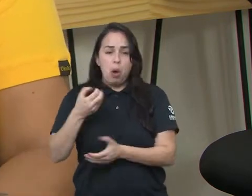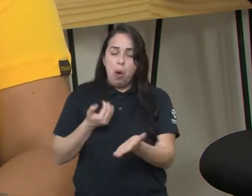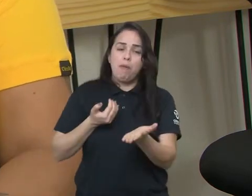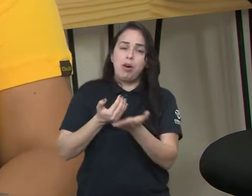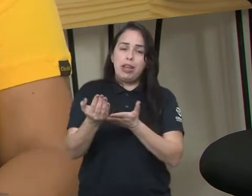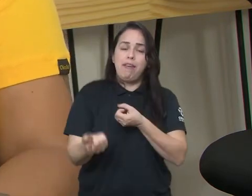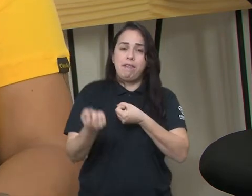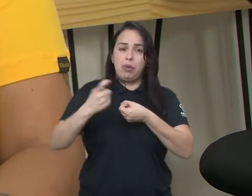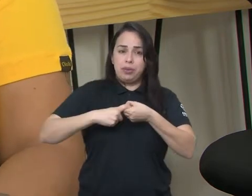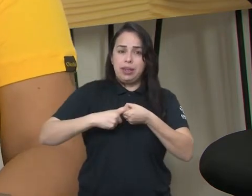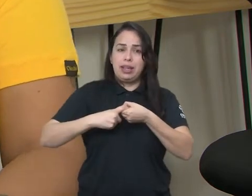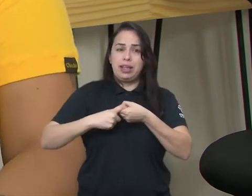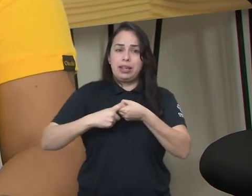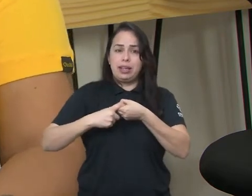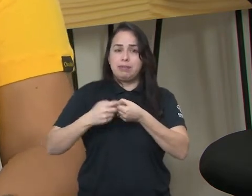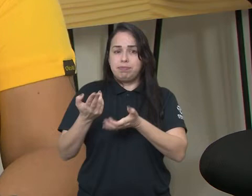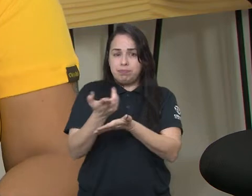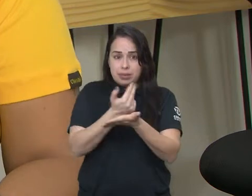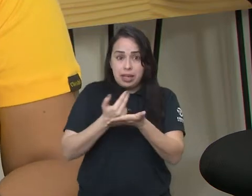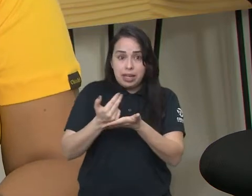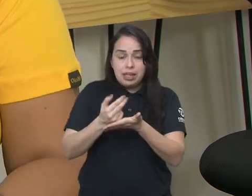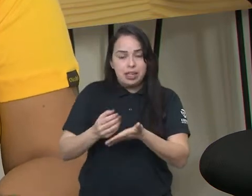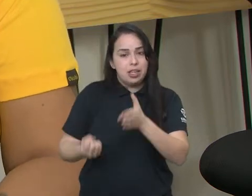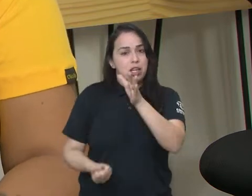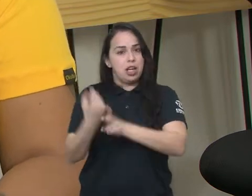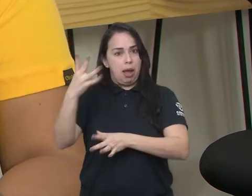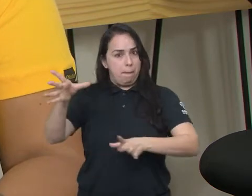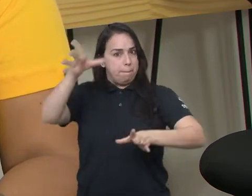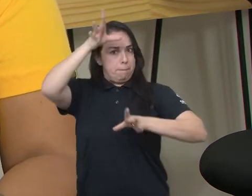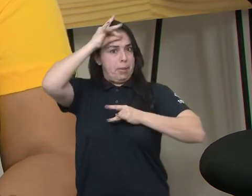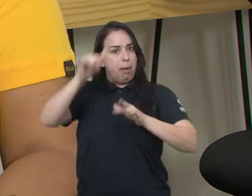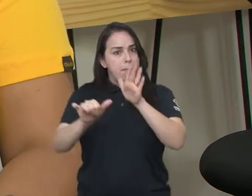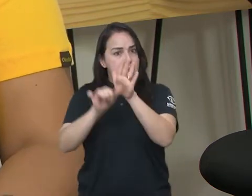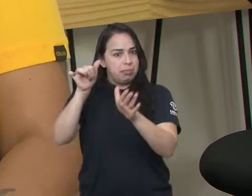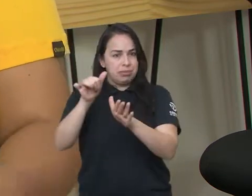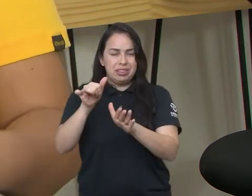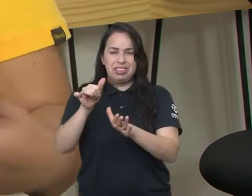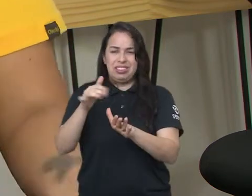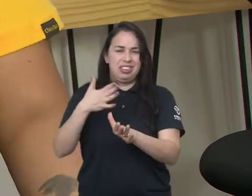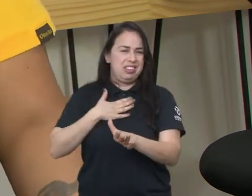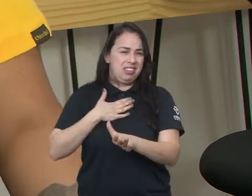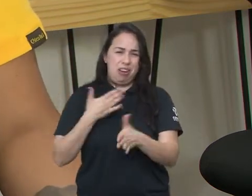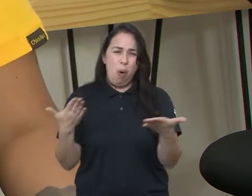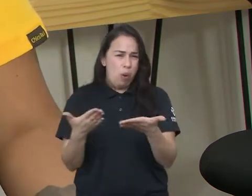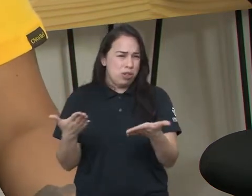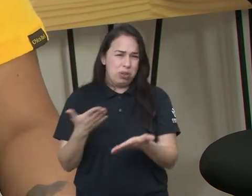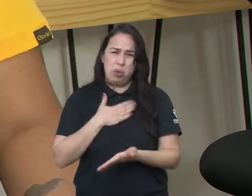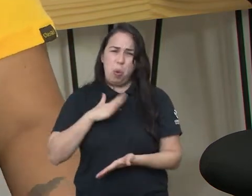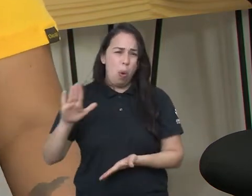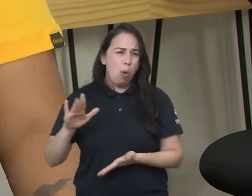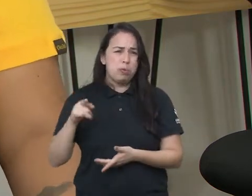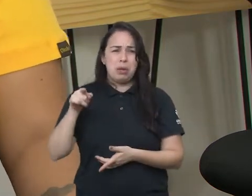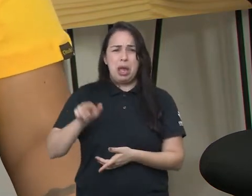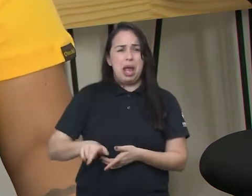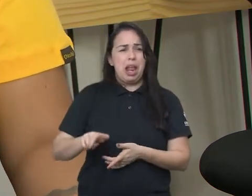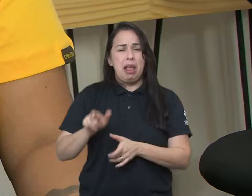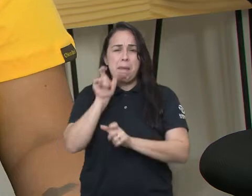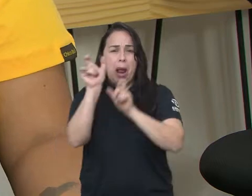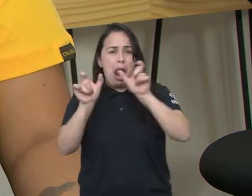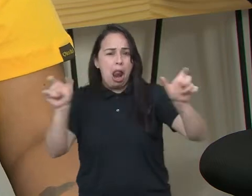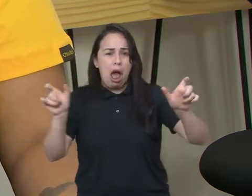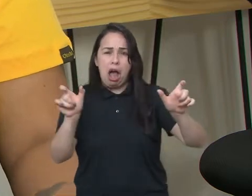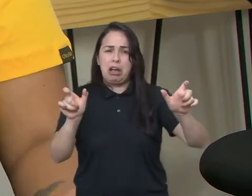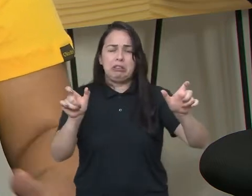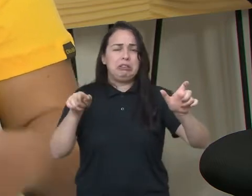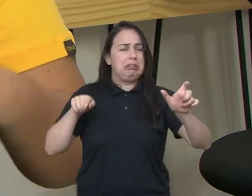comecei a voltar a desenhar e criei meu primeiro personagem fixo. Que nem é um personagem que eu gosto mais, porque ele não é politicamente correto